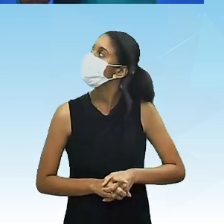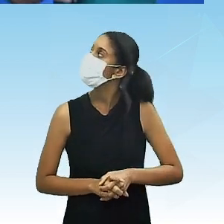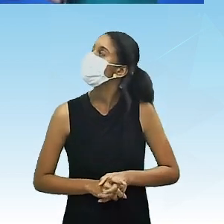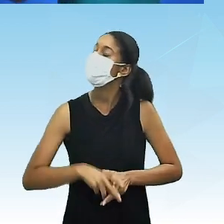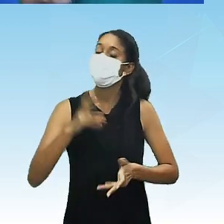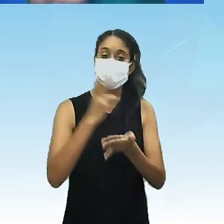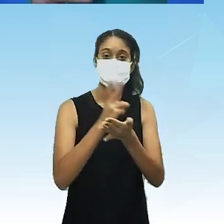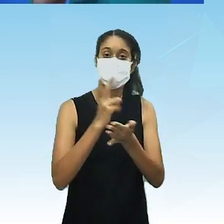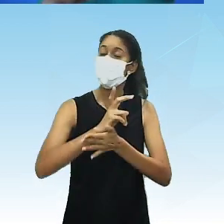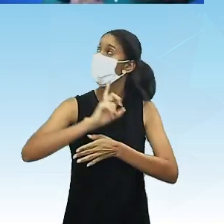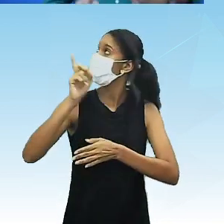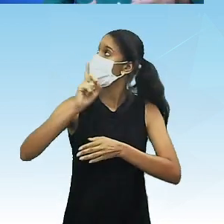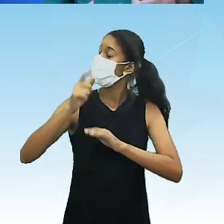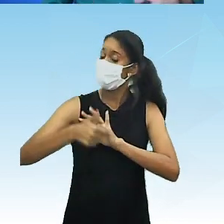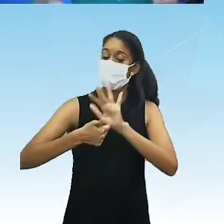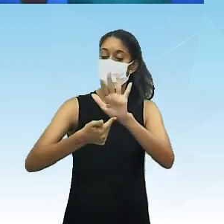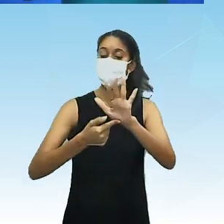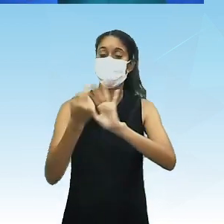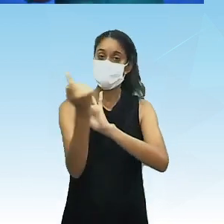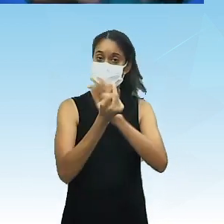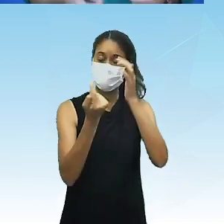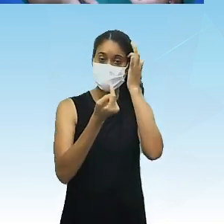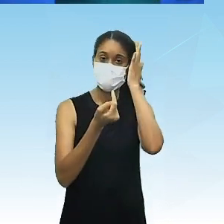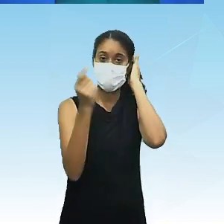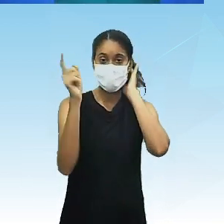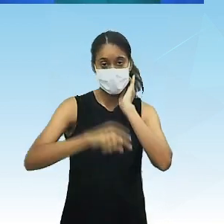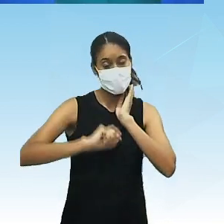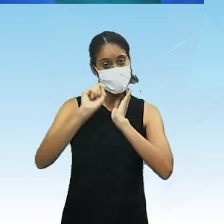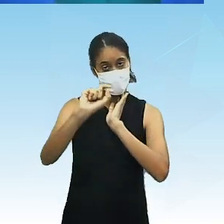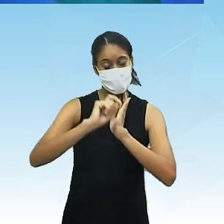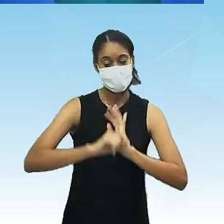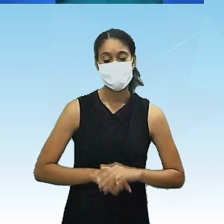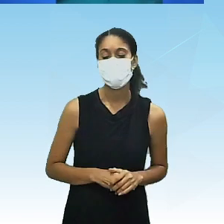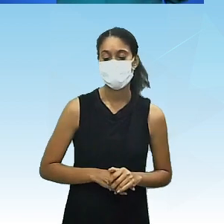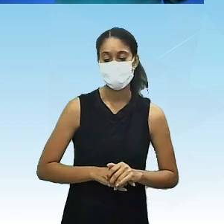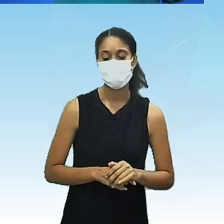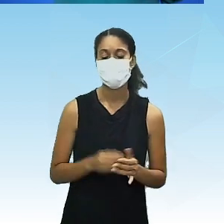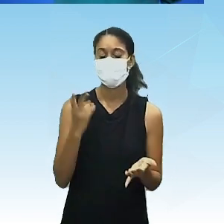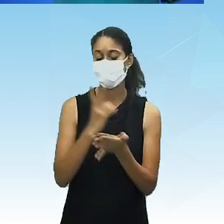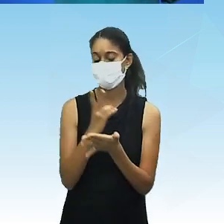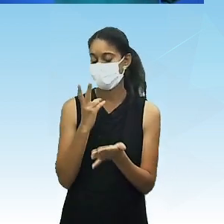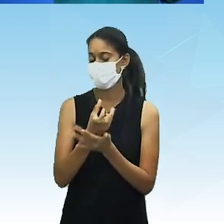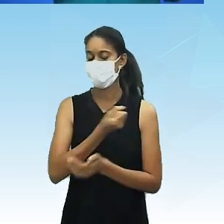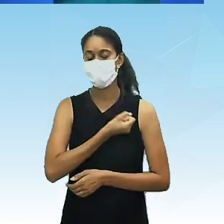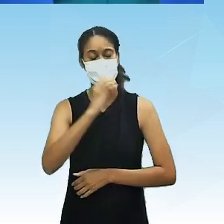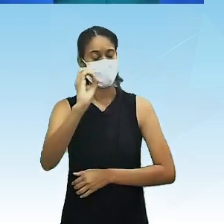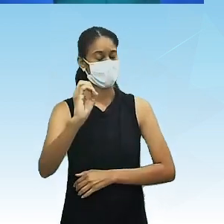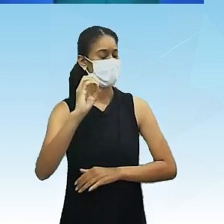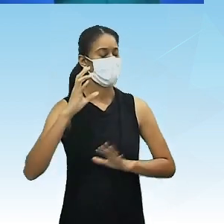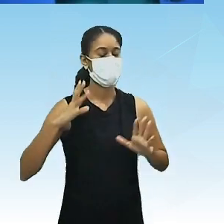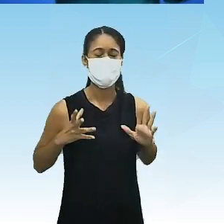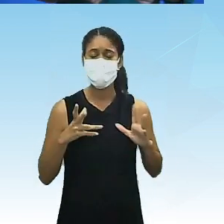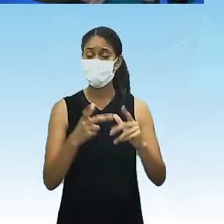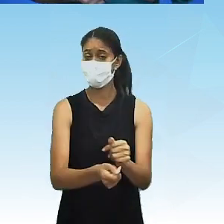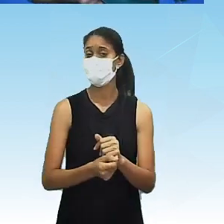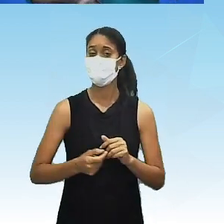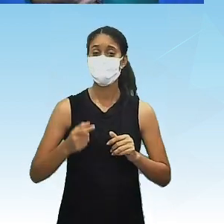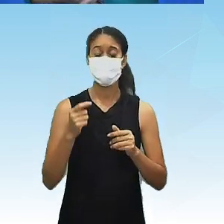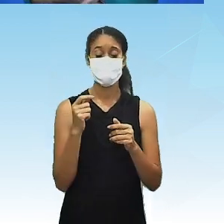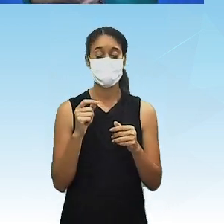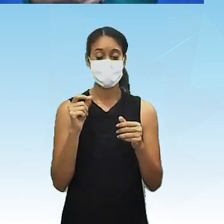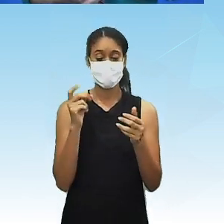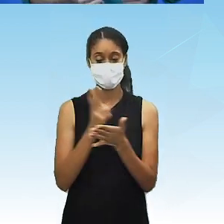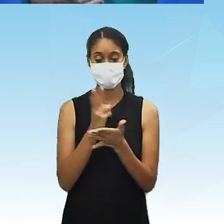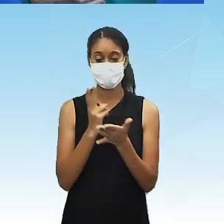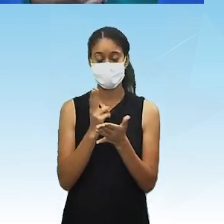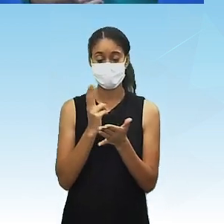que ele aparece sozinho na parada, a carga dele vai ser igual a 0, certo? Toda vez que ele aparecer sozinho, ele vai ter